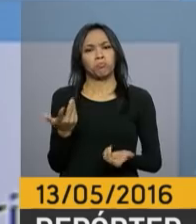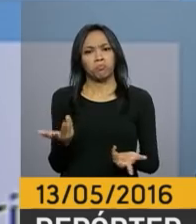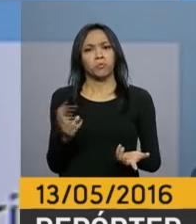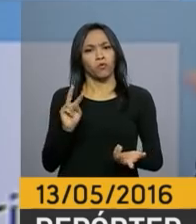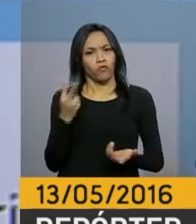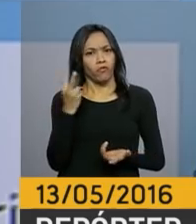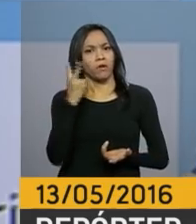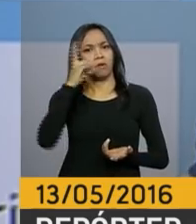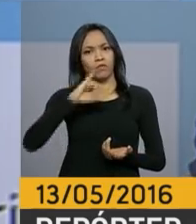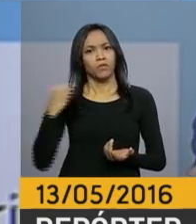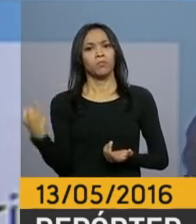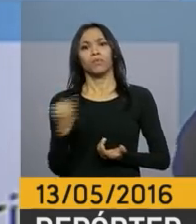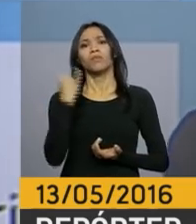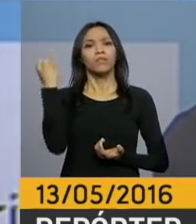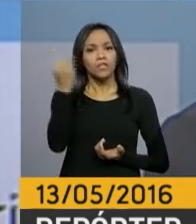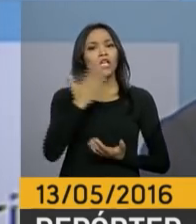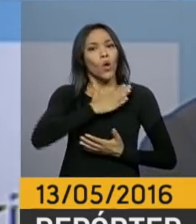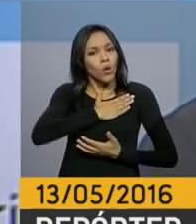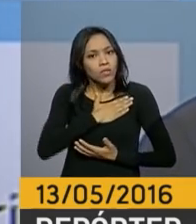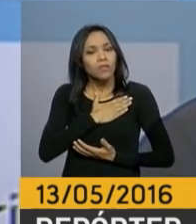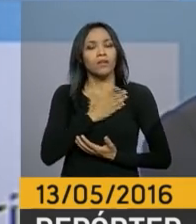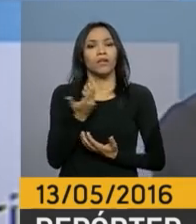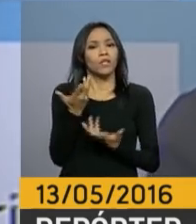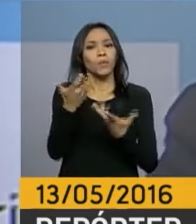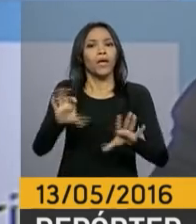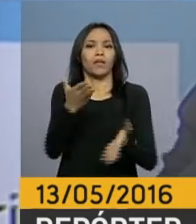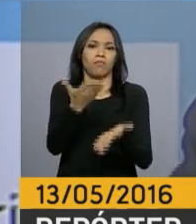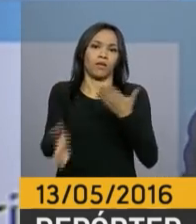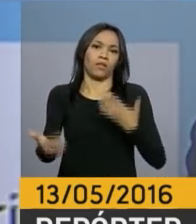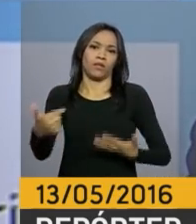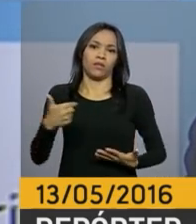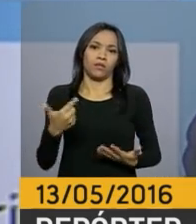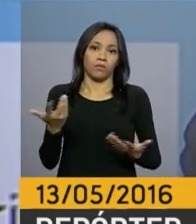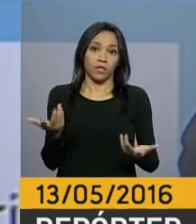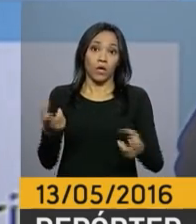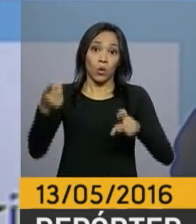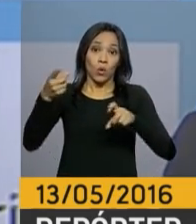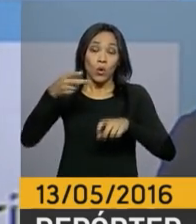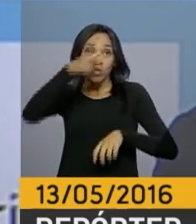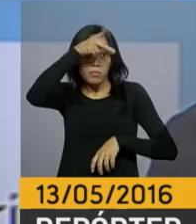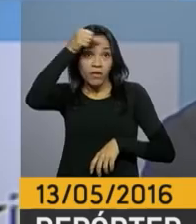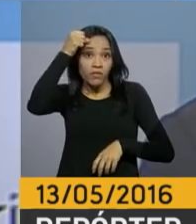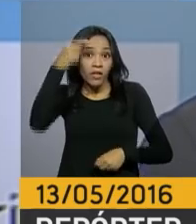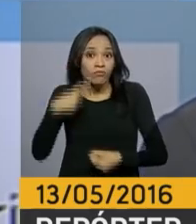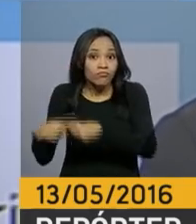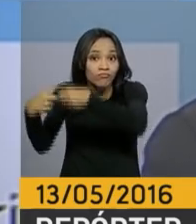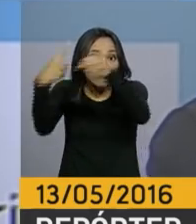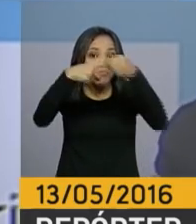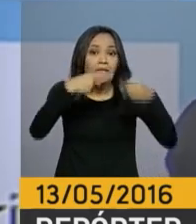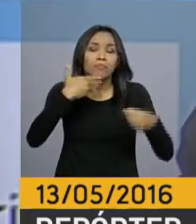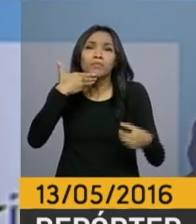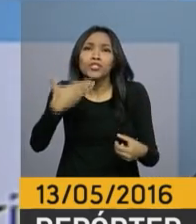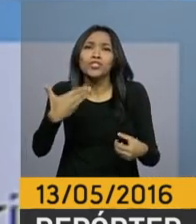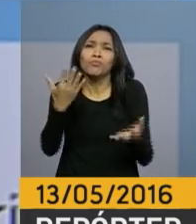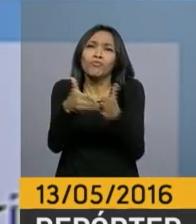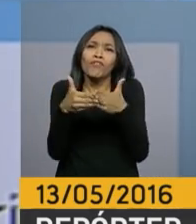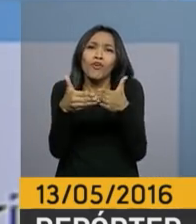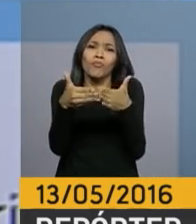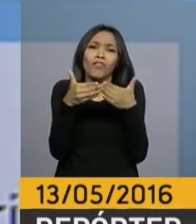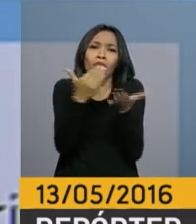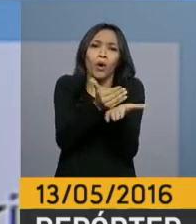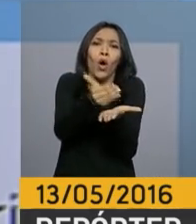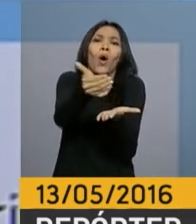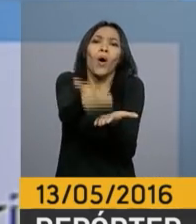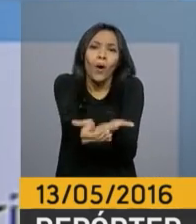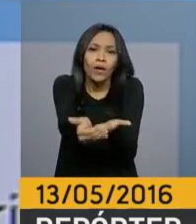foi adquirido pela sociedade que eles não querem abrir mão então os prefeitos insistiram muito para a prorrogação no sentido de que eles